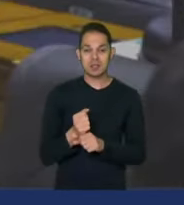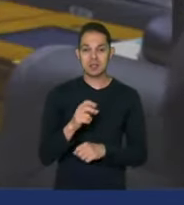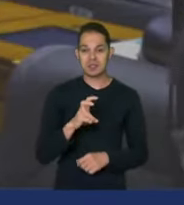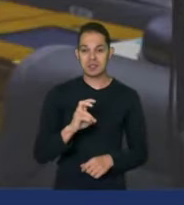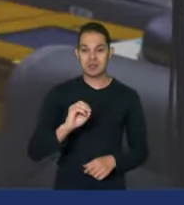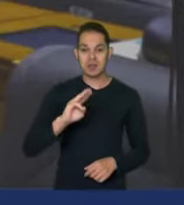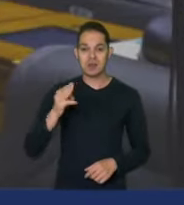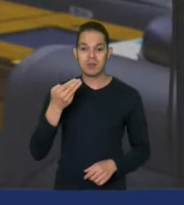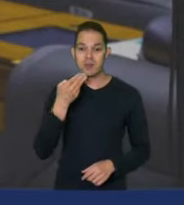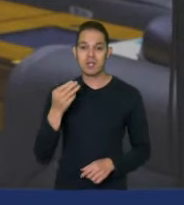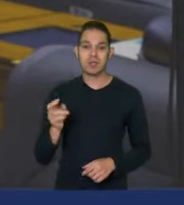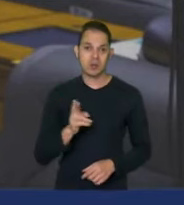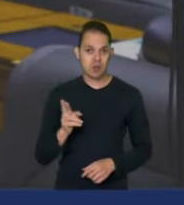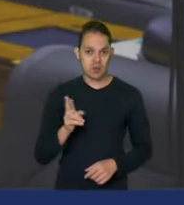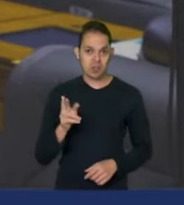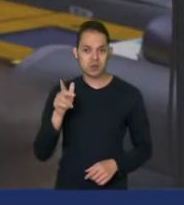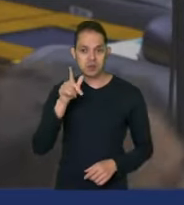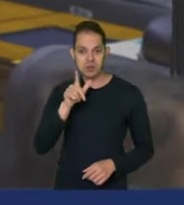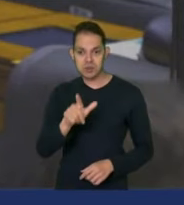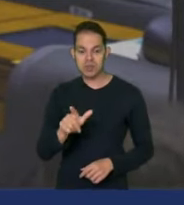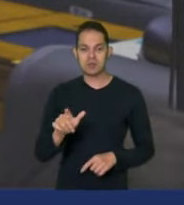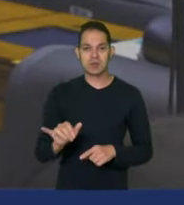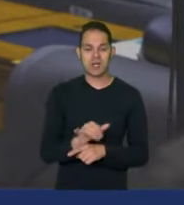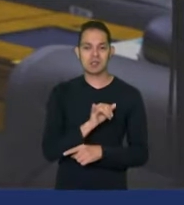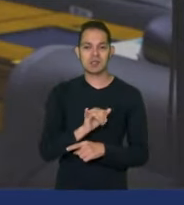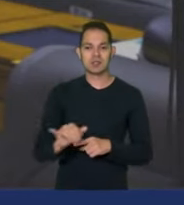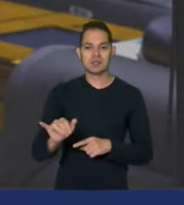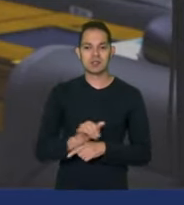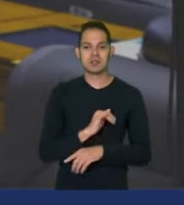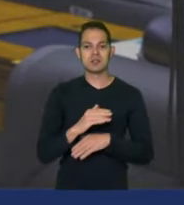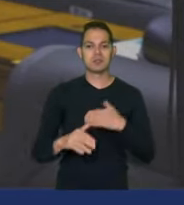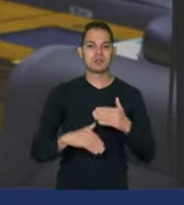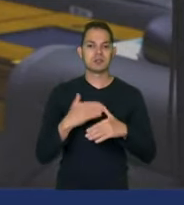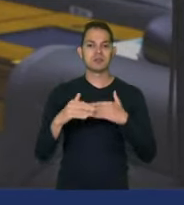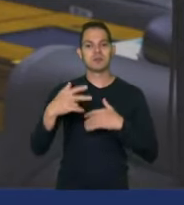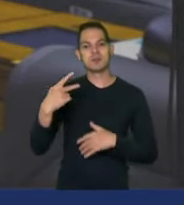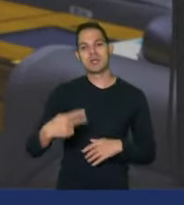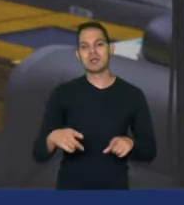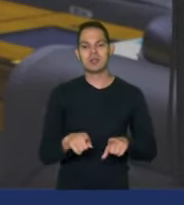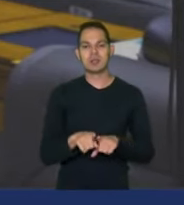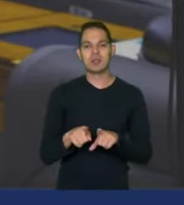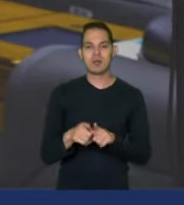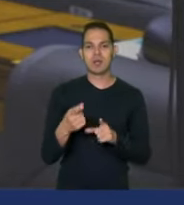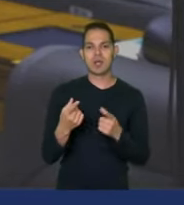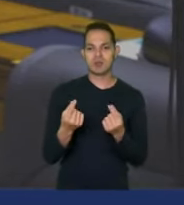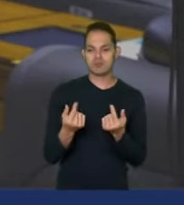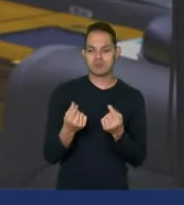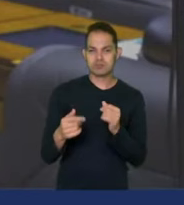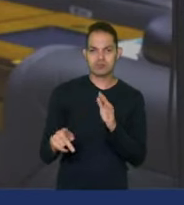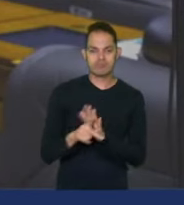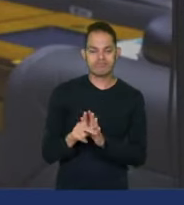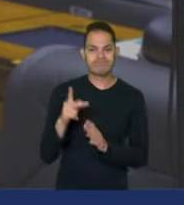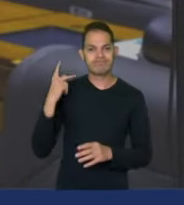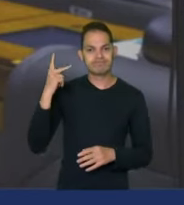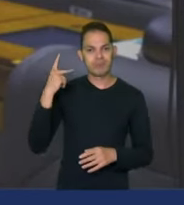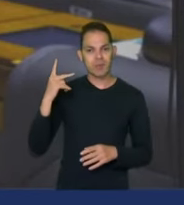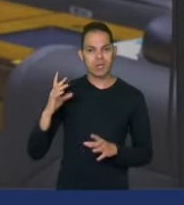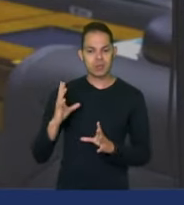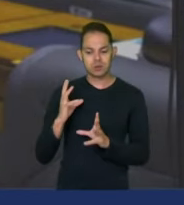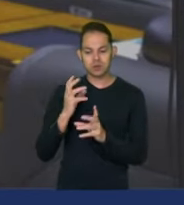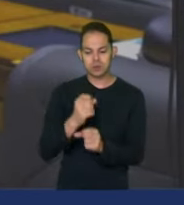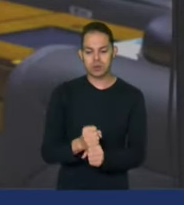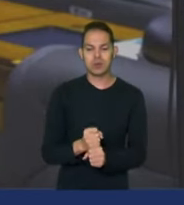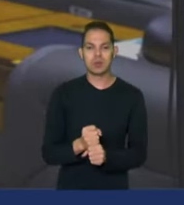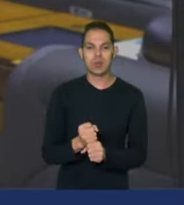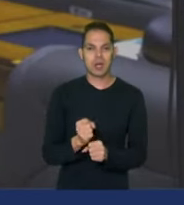milhões de reais entre as ações que desenvolvemos aqui e as emendas parlamentares, somando tudo isso com benefícios para a cidade.